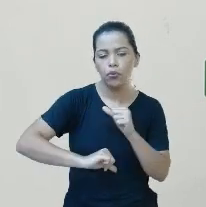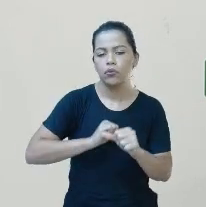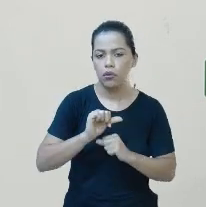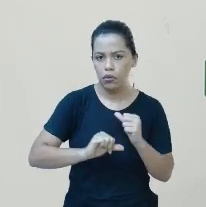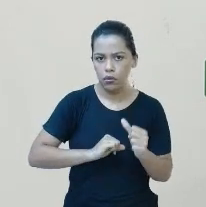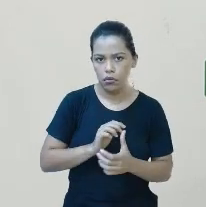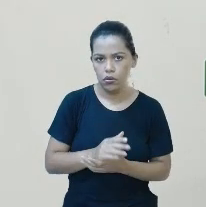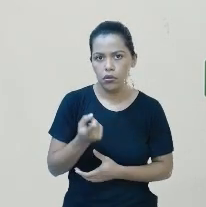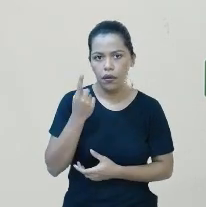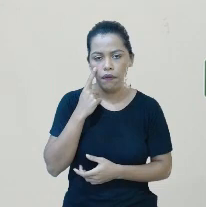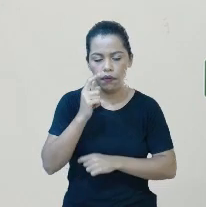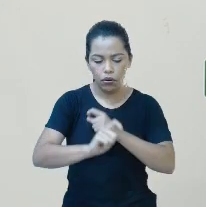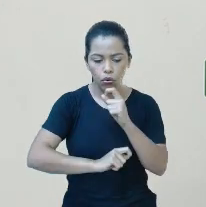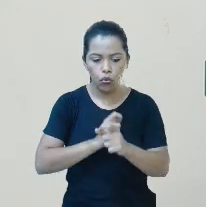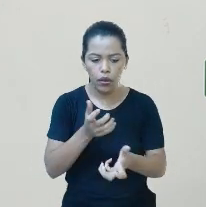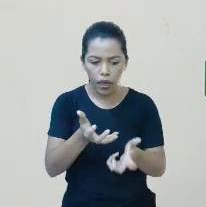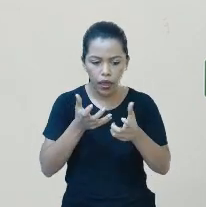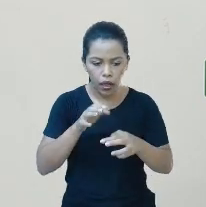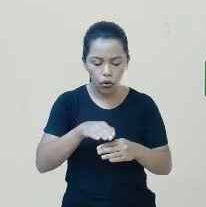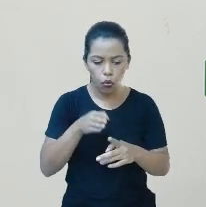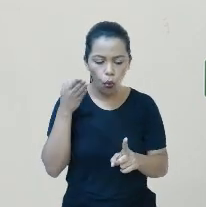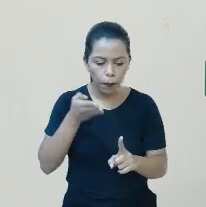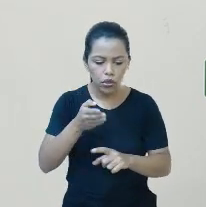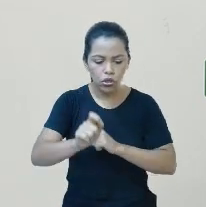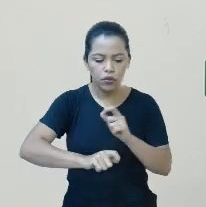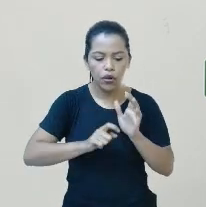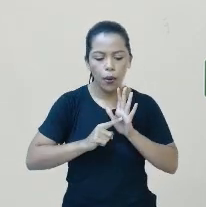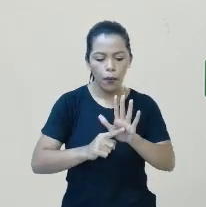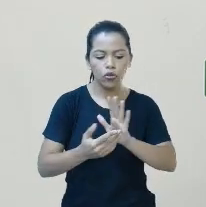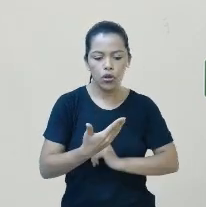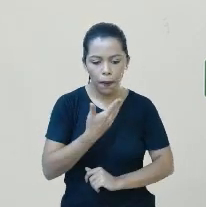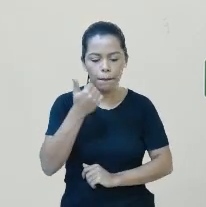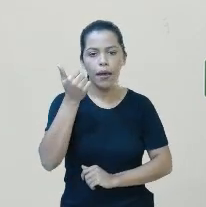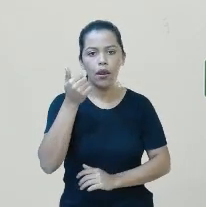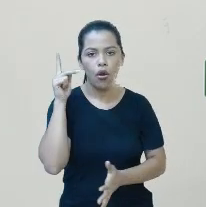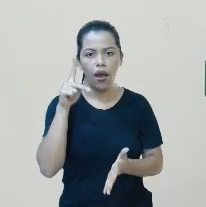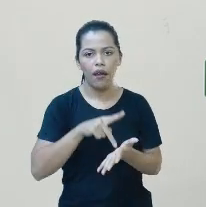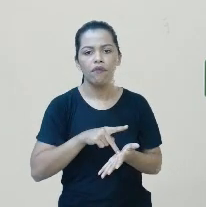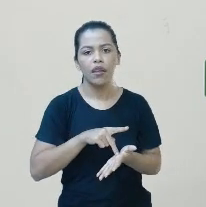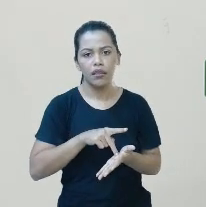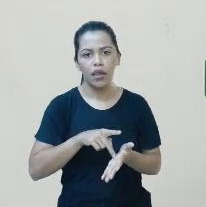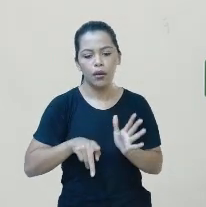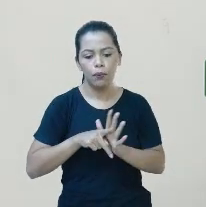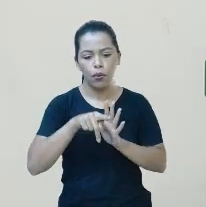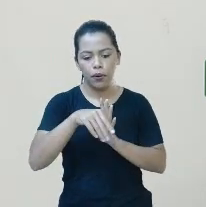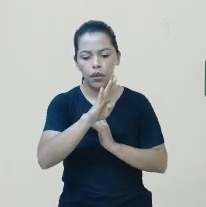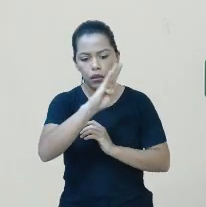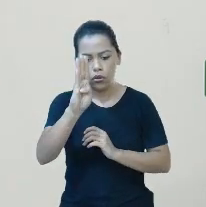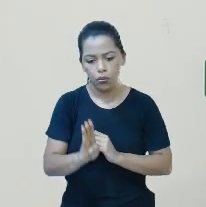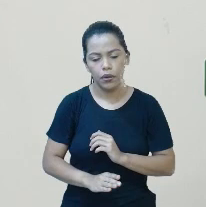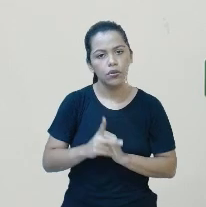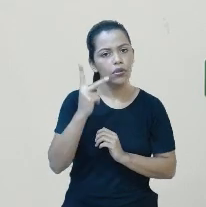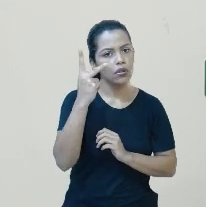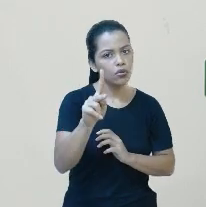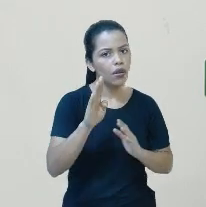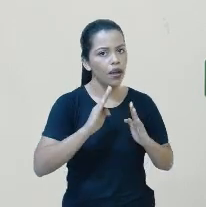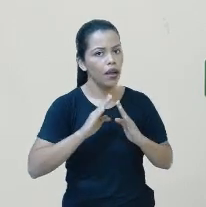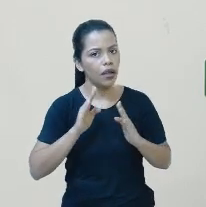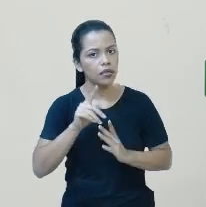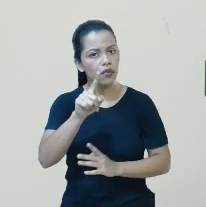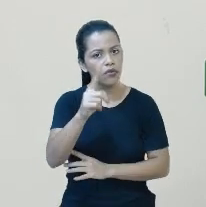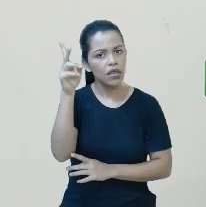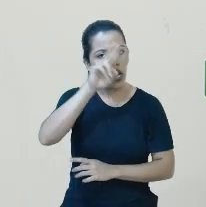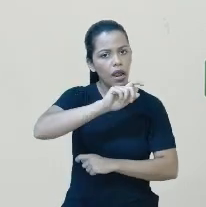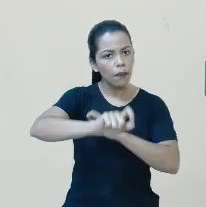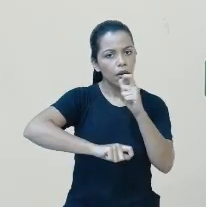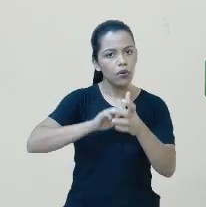alterações, visando apresentar melhor a realidade regional do país. Você aí em casa está lembrado o que